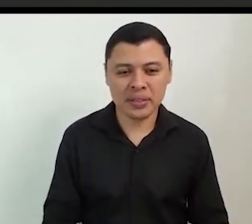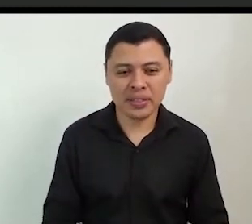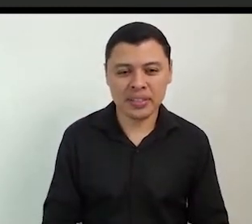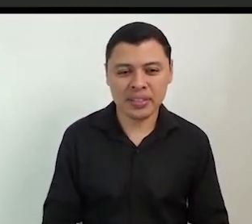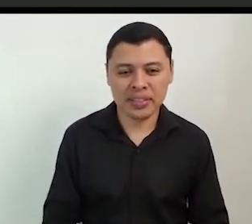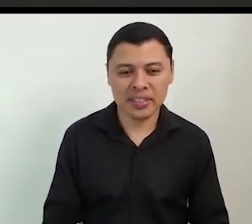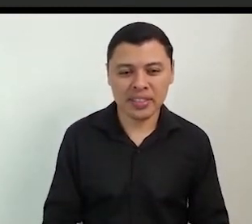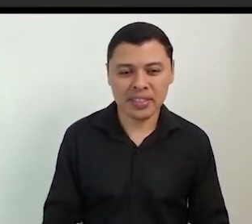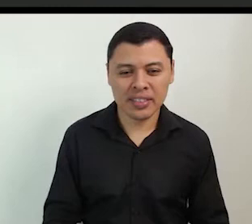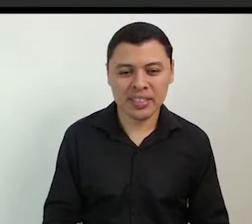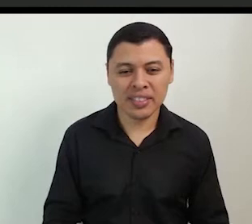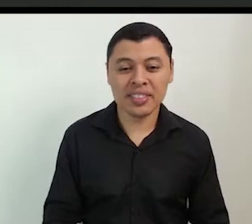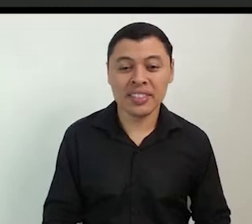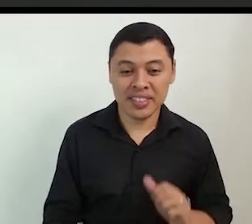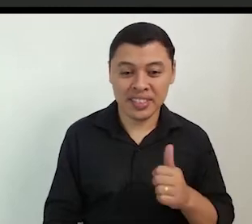Bom,